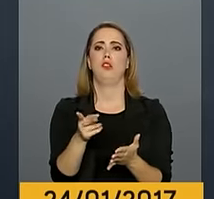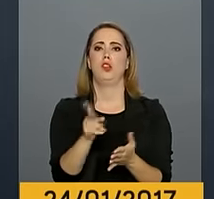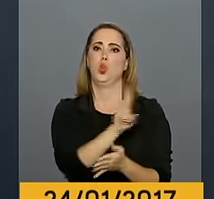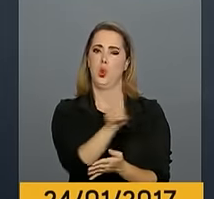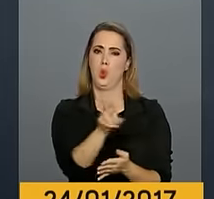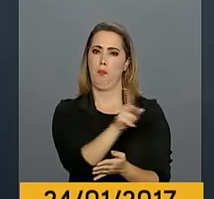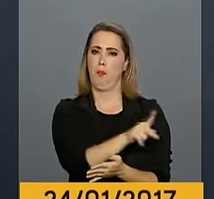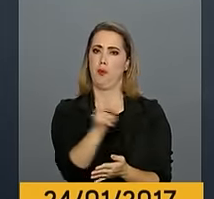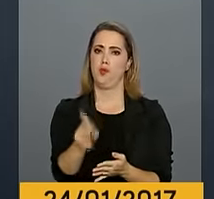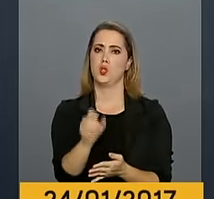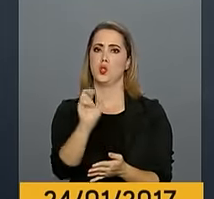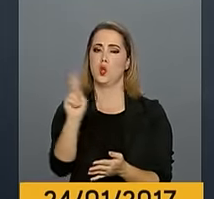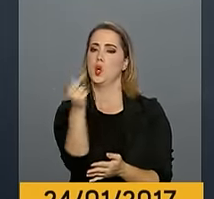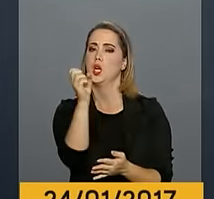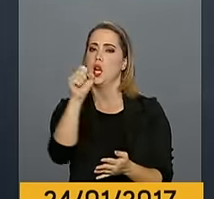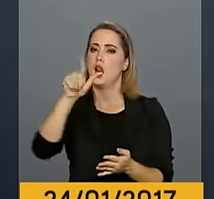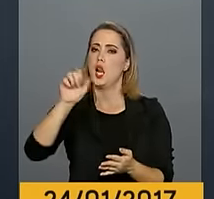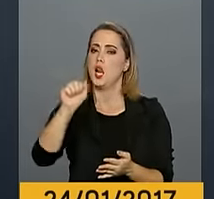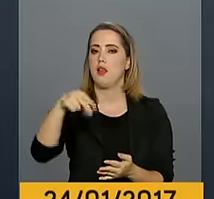eu disse, olha, nós temos pelo menos